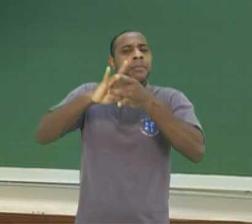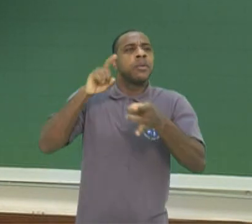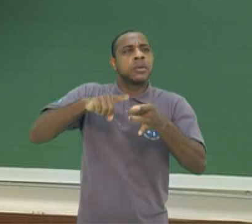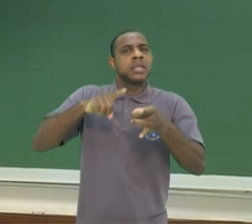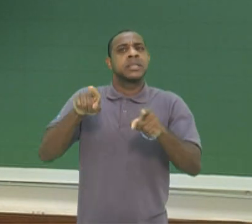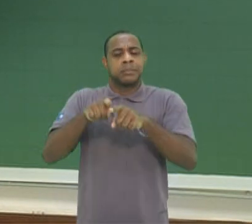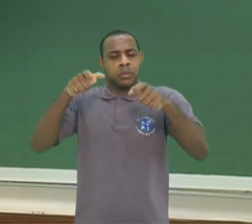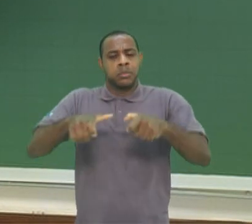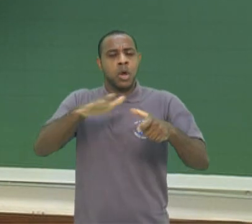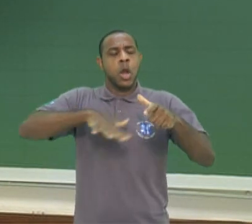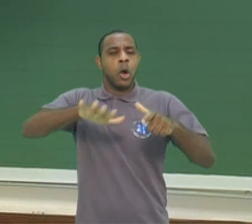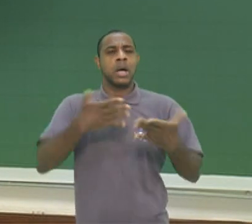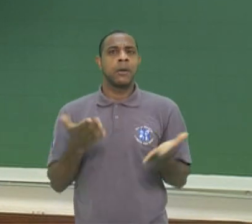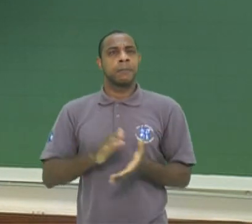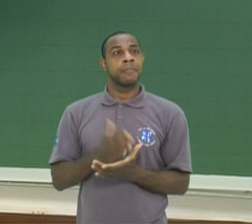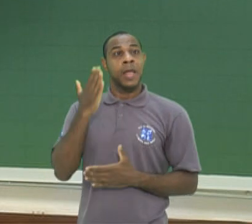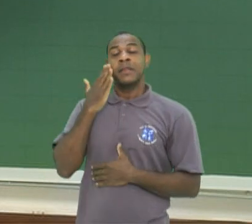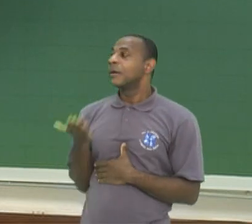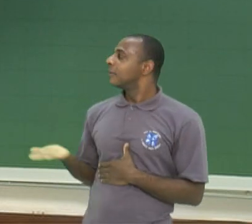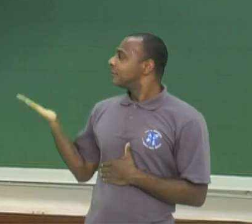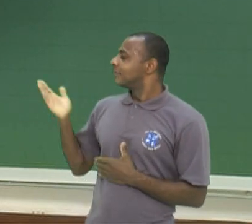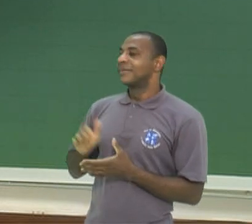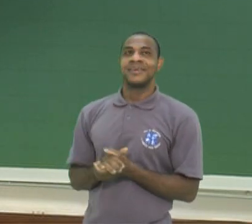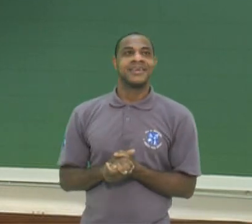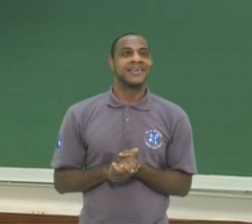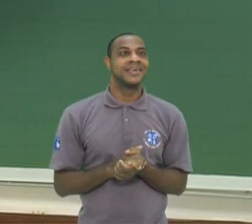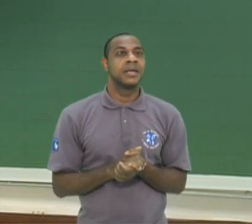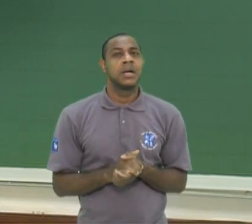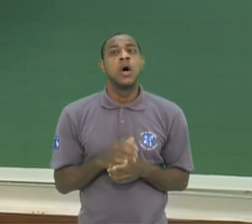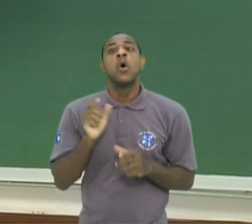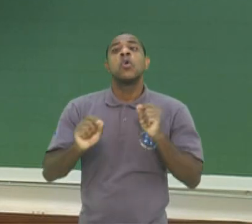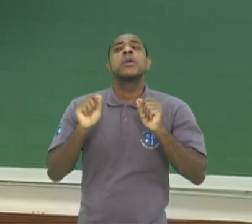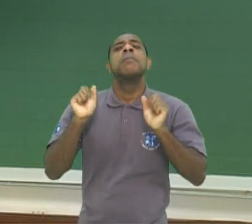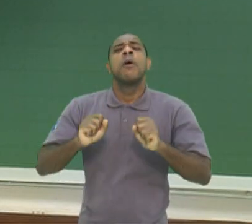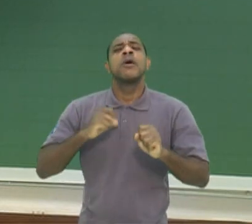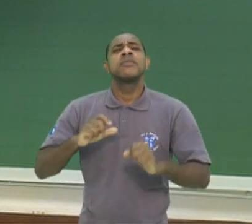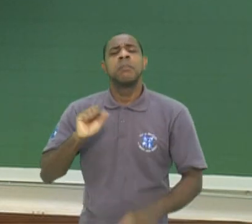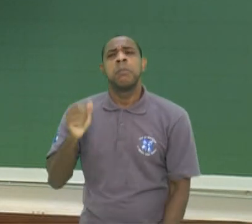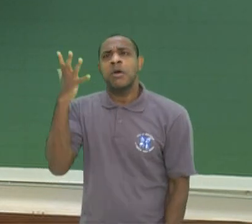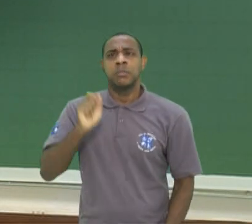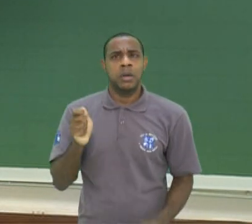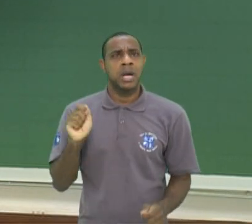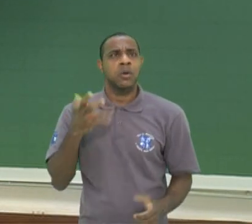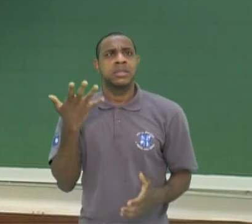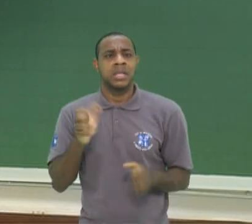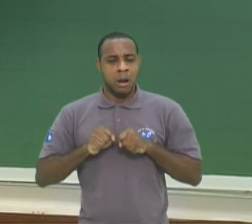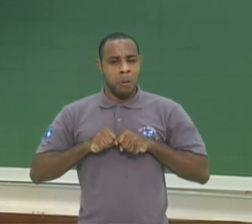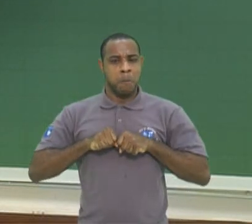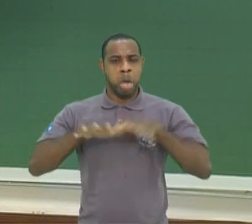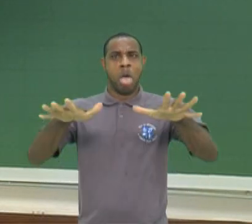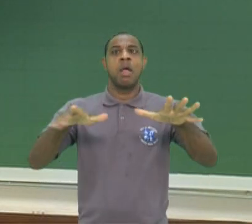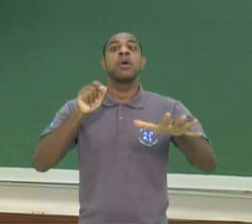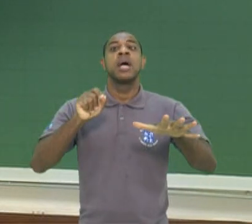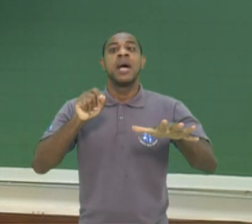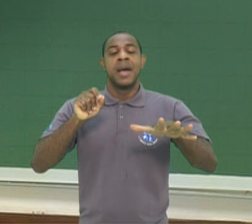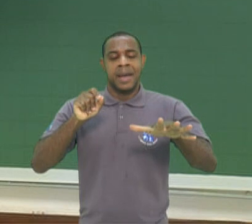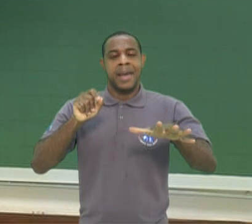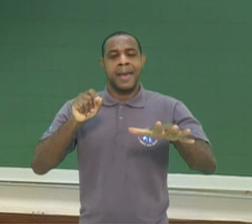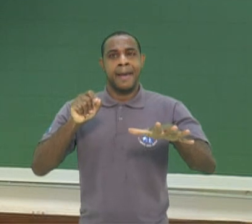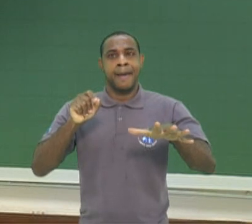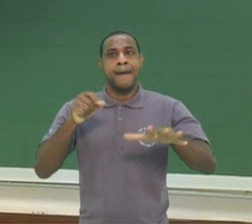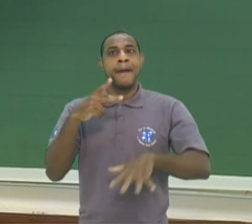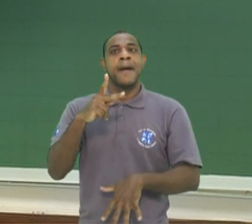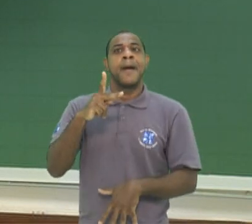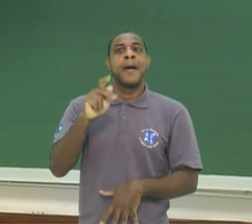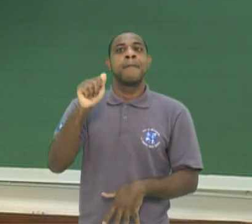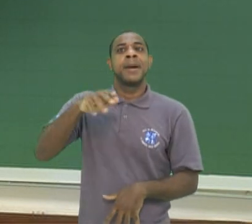o local. Então, pense o seguinte: o que pode potencializar uma pandemia?